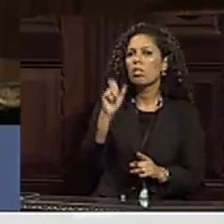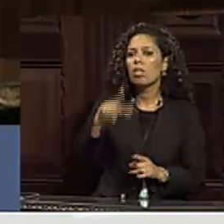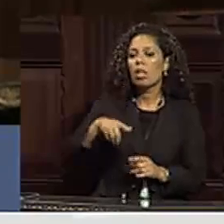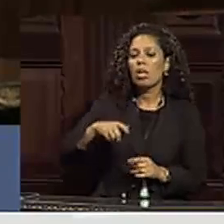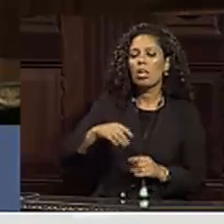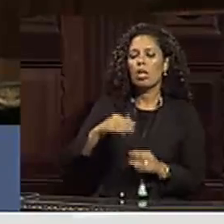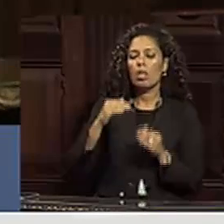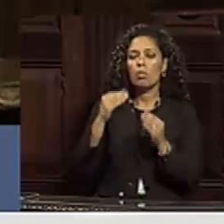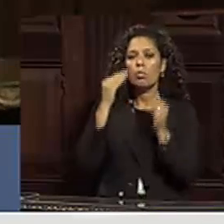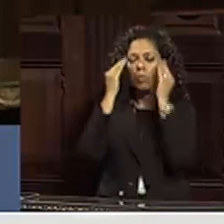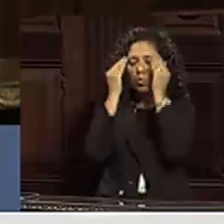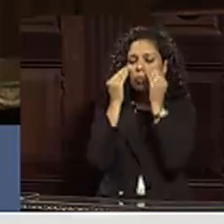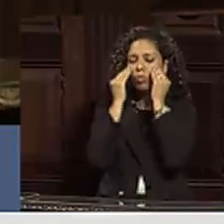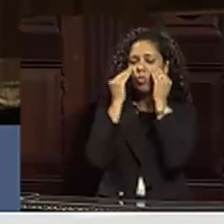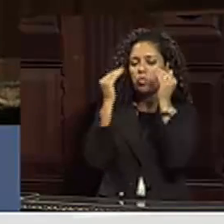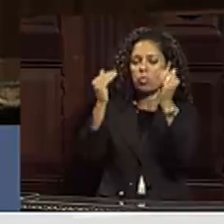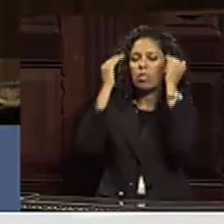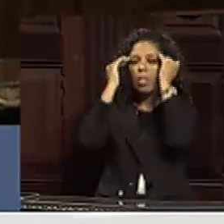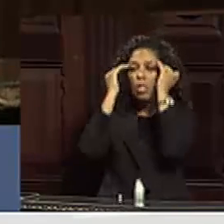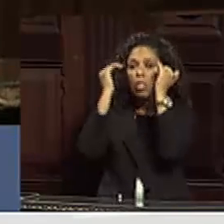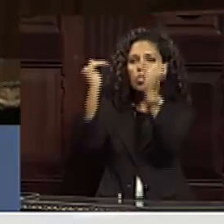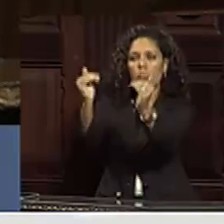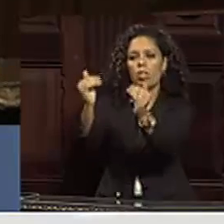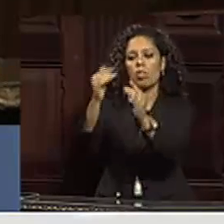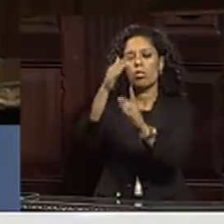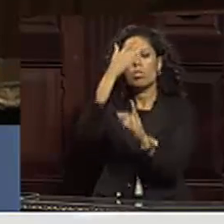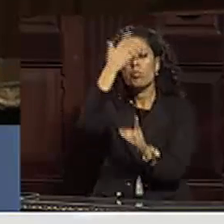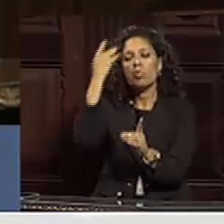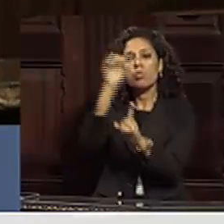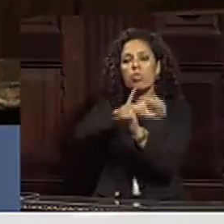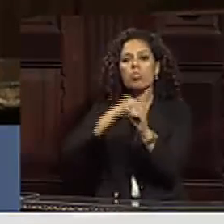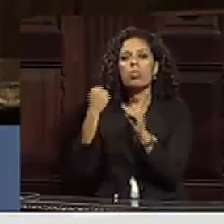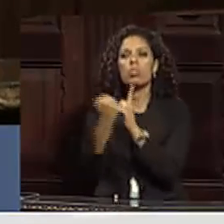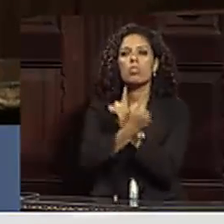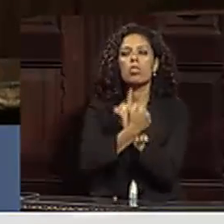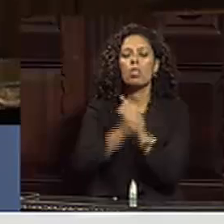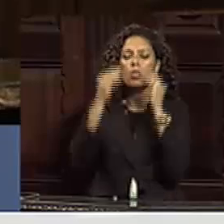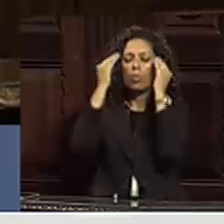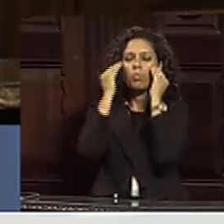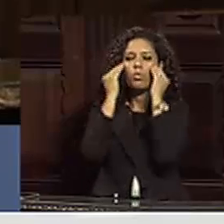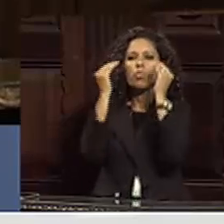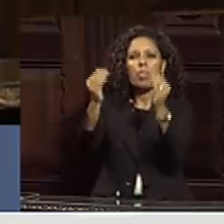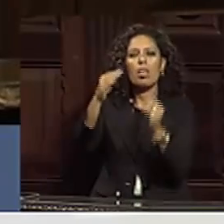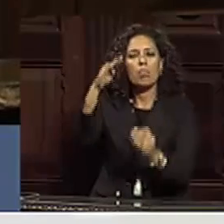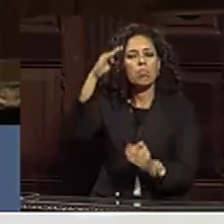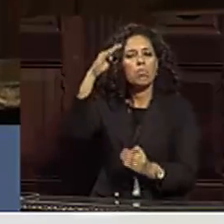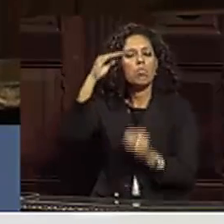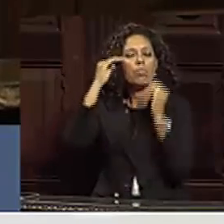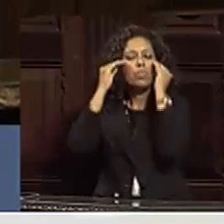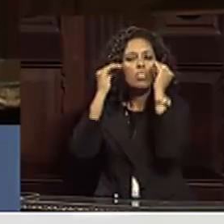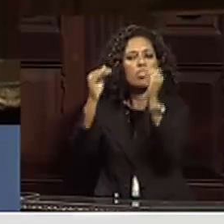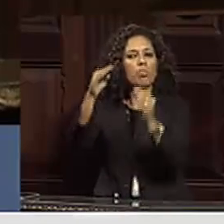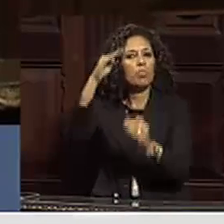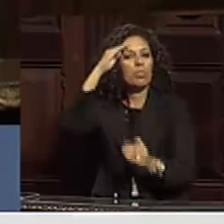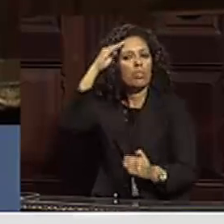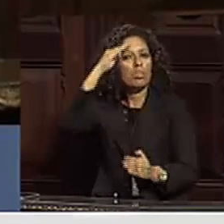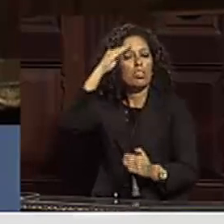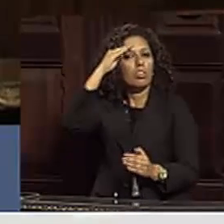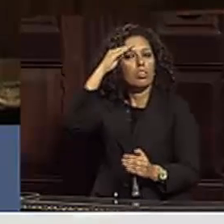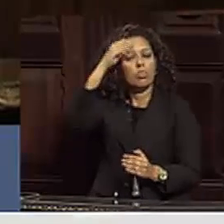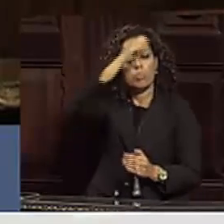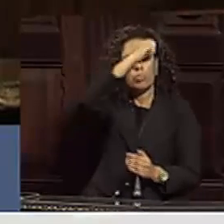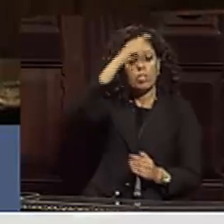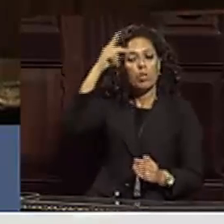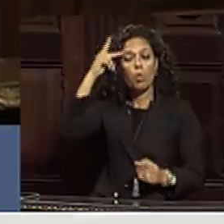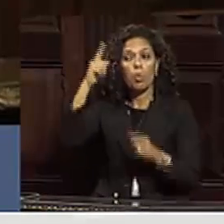de respeitar a população, de respeitar o guarda que está se colocando à disposição